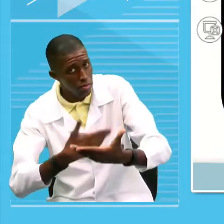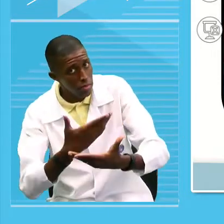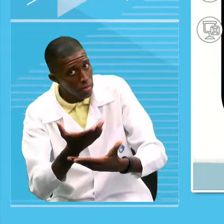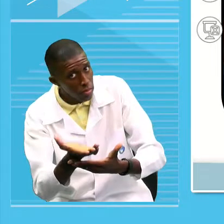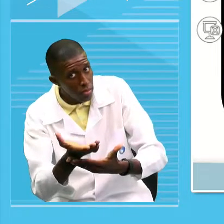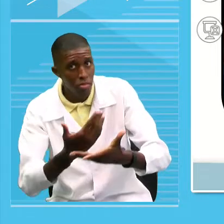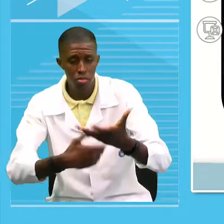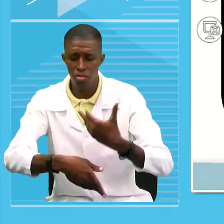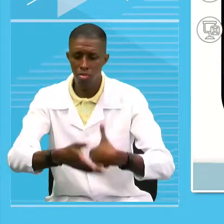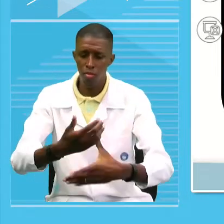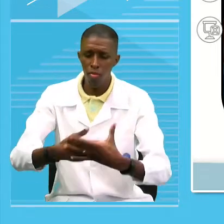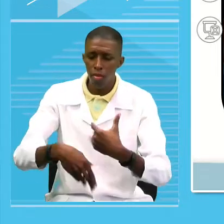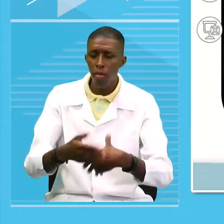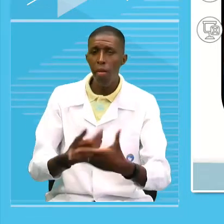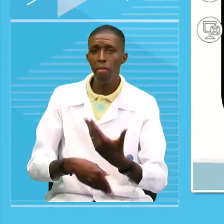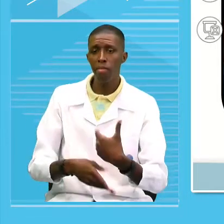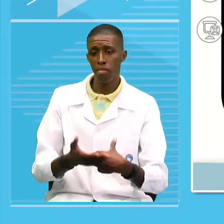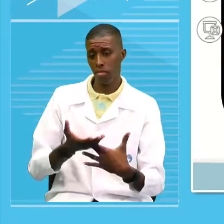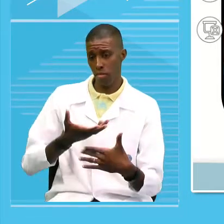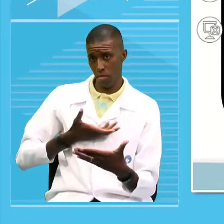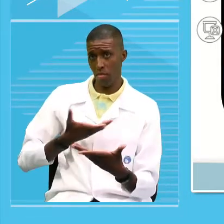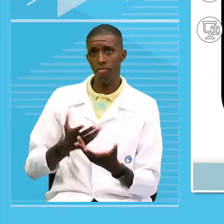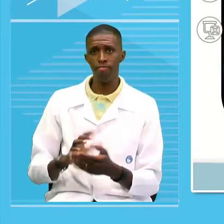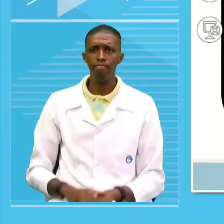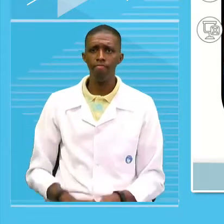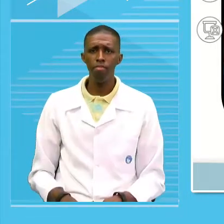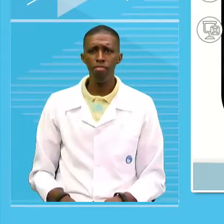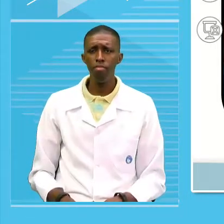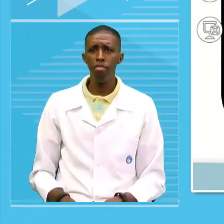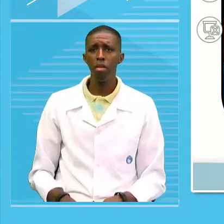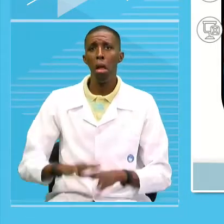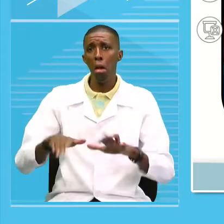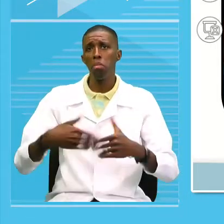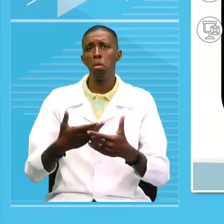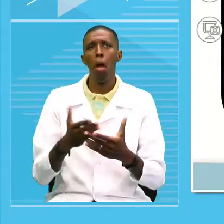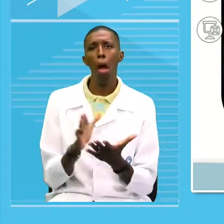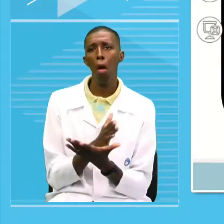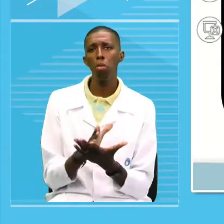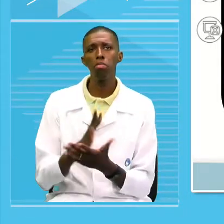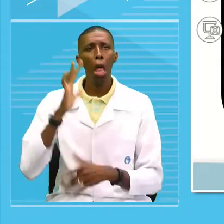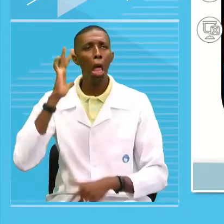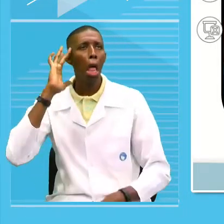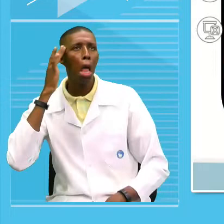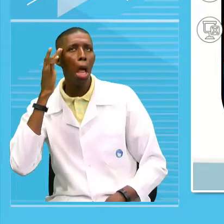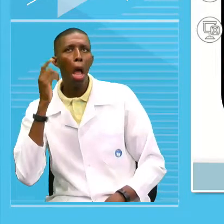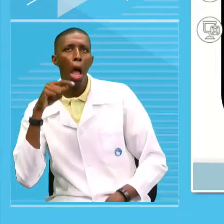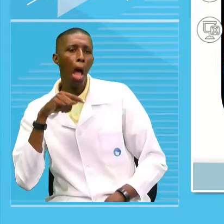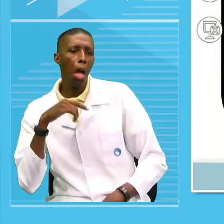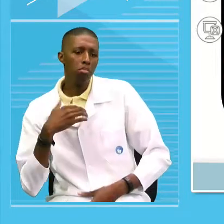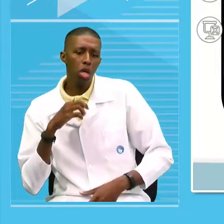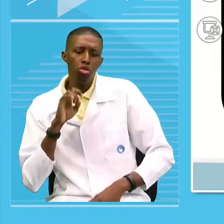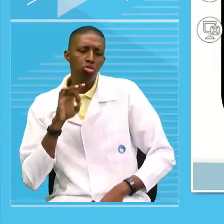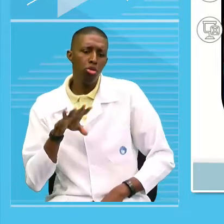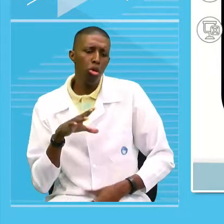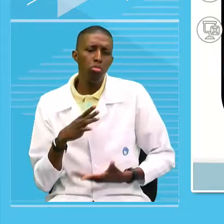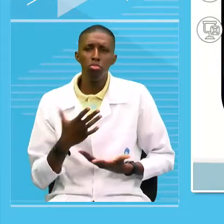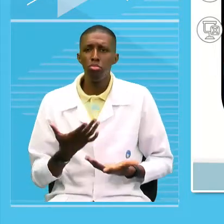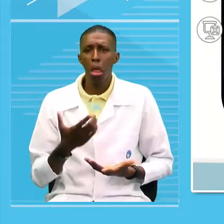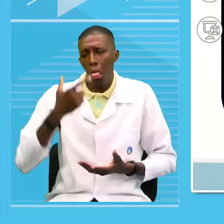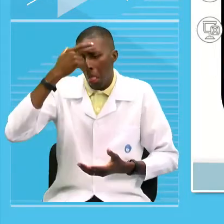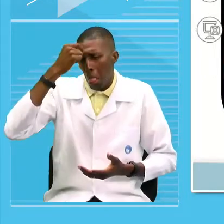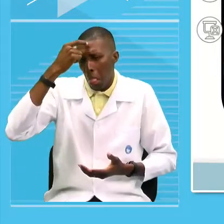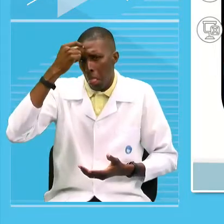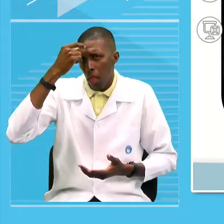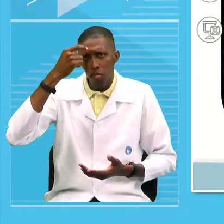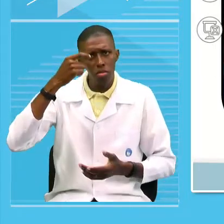no ensino superior é agora eu não tô cotidiano Que tipo de pessoa tu é tu é uma pessoa que consegue se relacionar